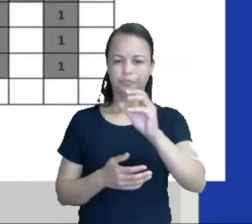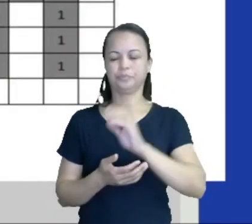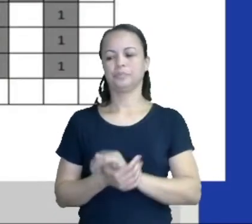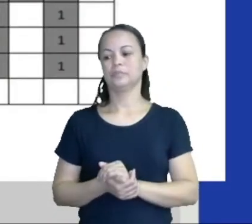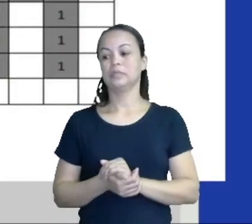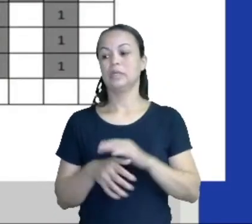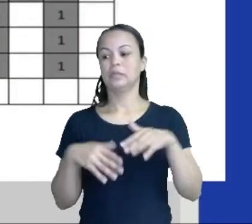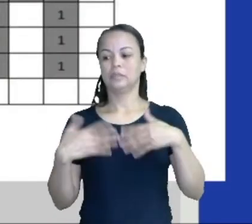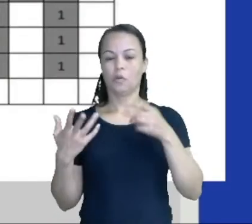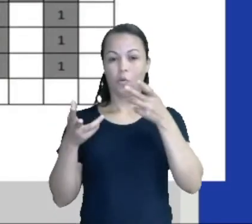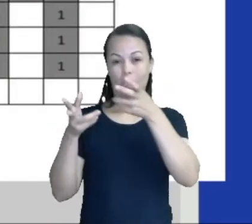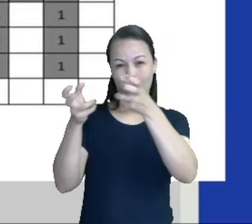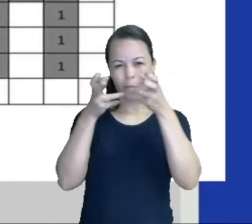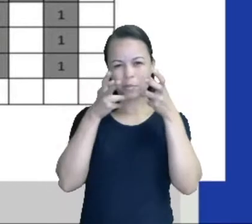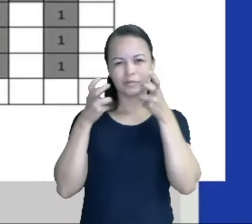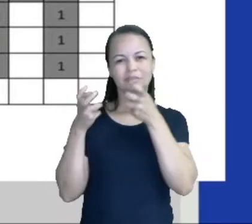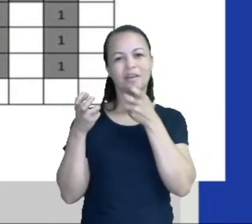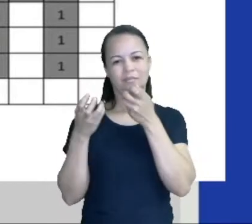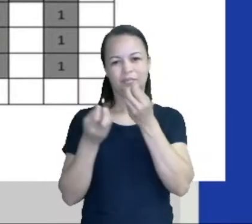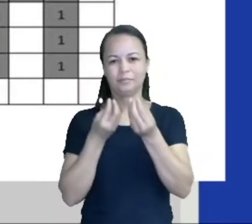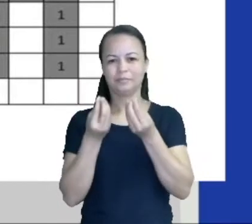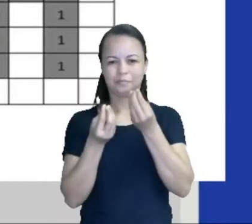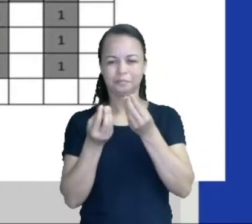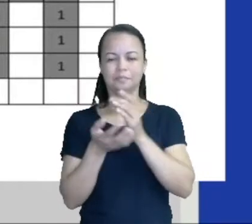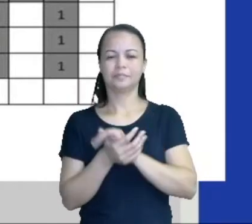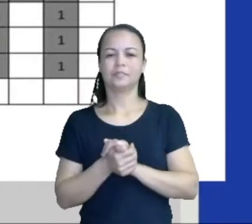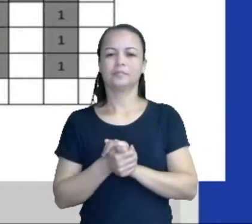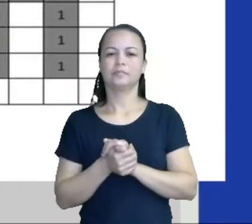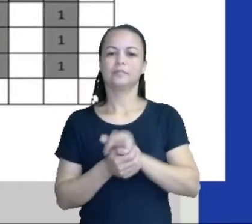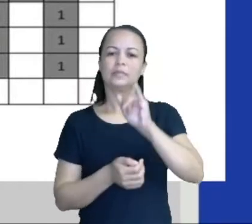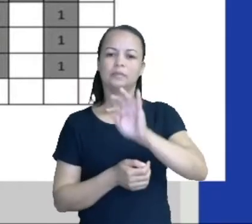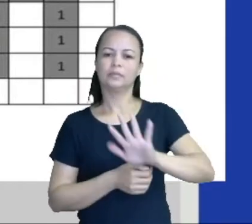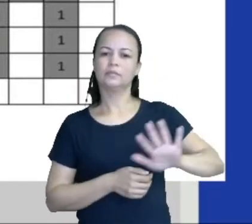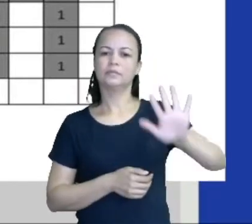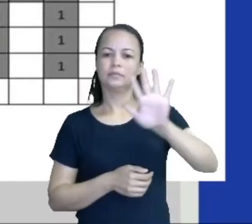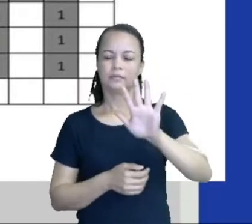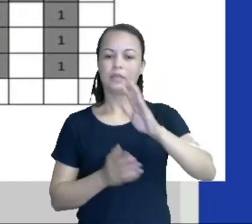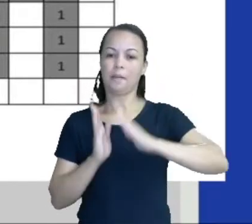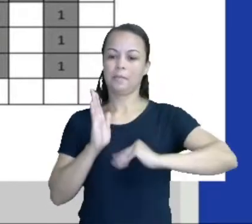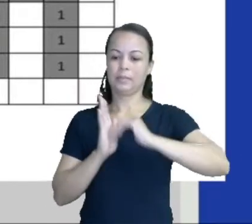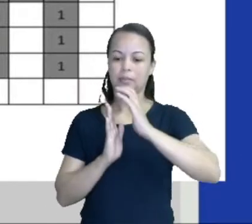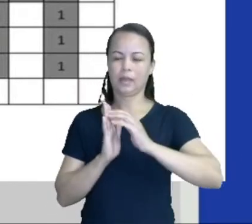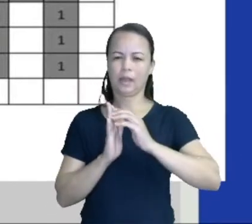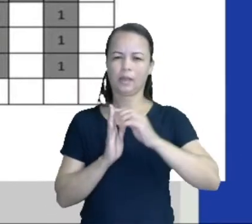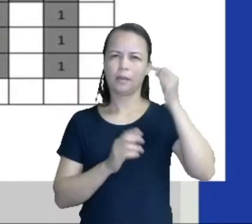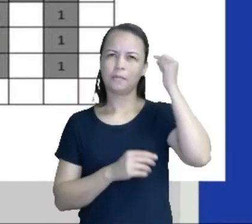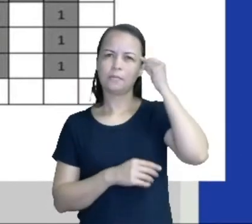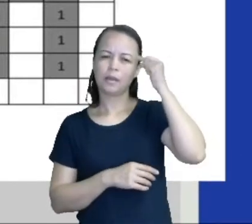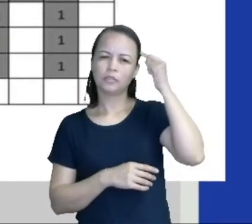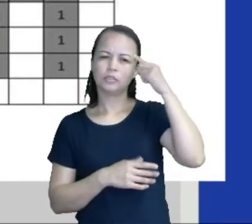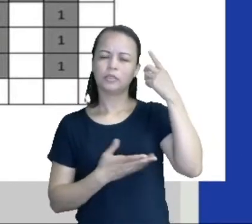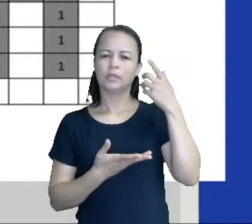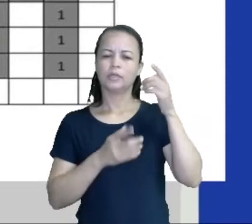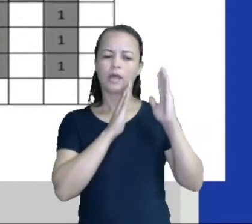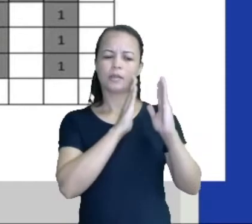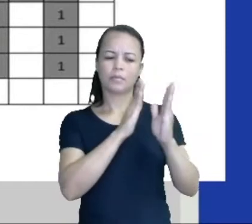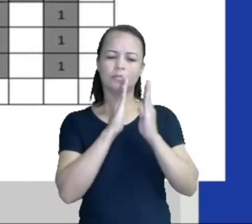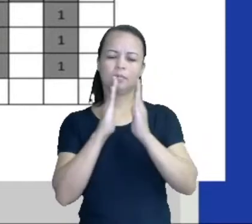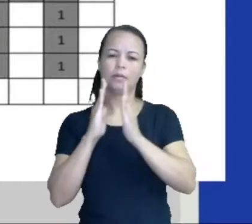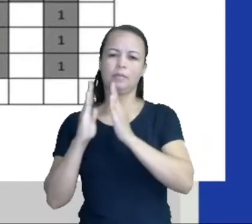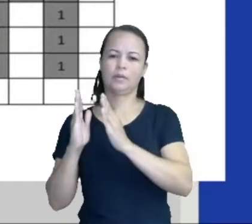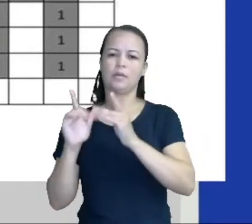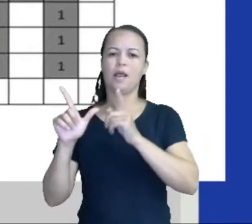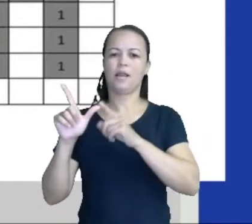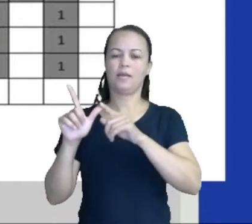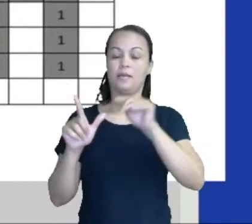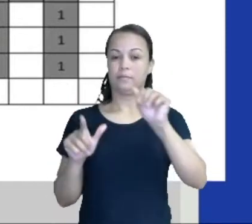Olha aí, observe a figura pintada, imagine cada espacinho ocupado pela